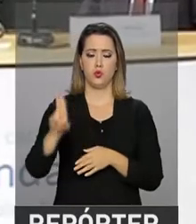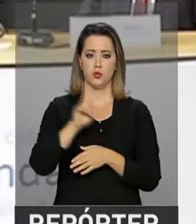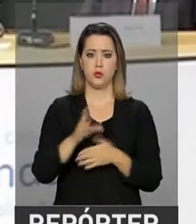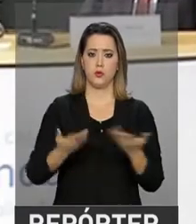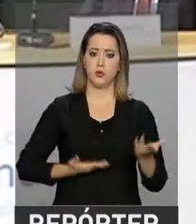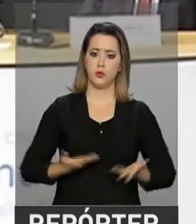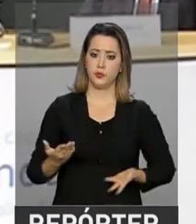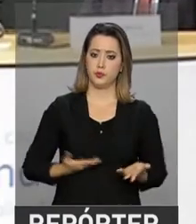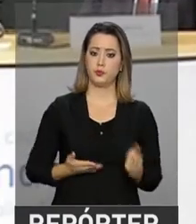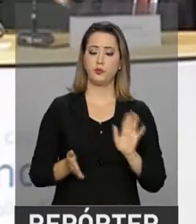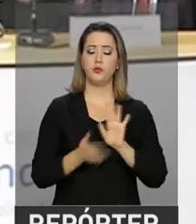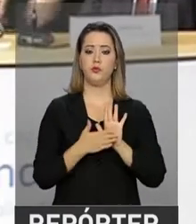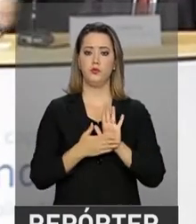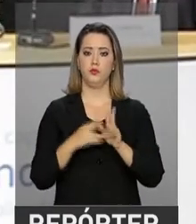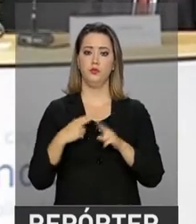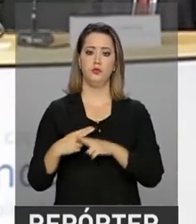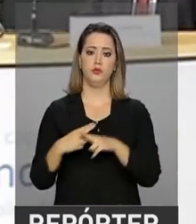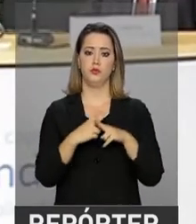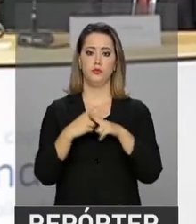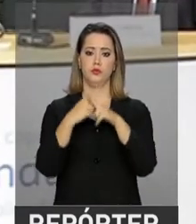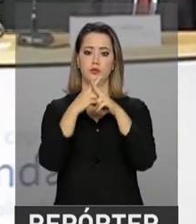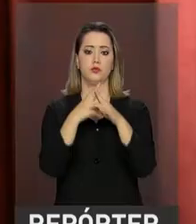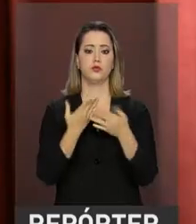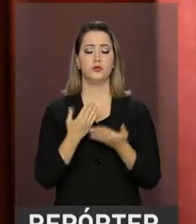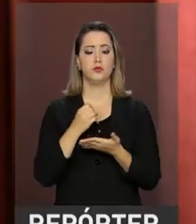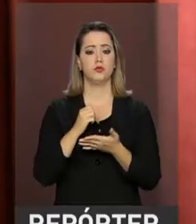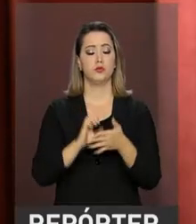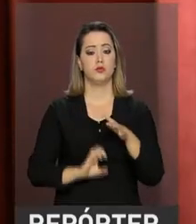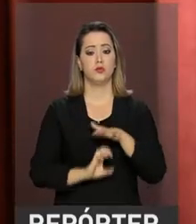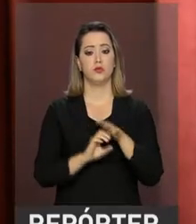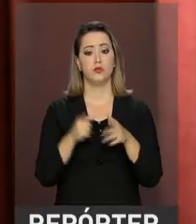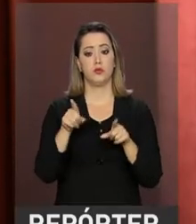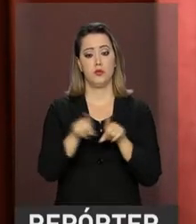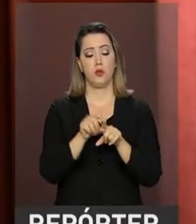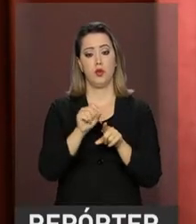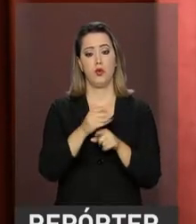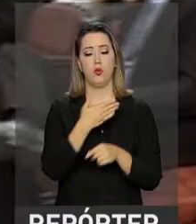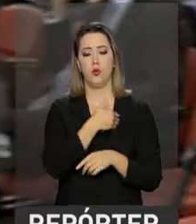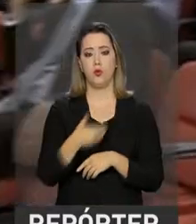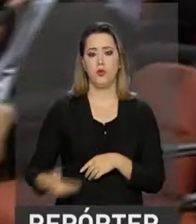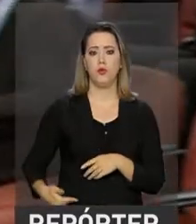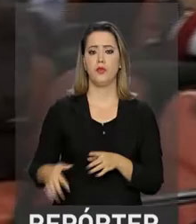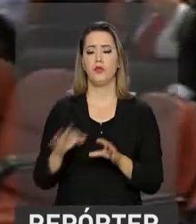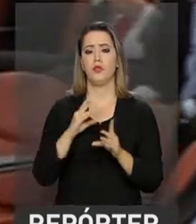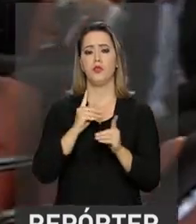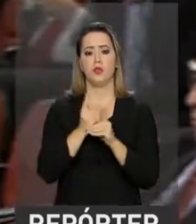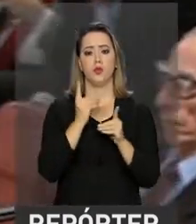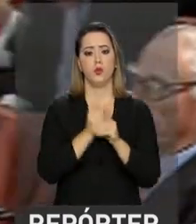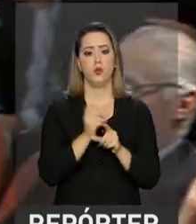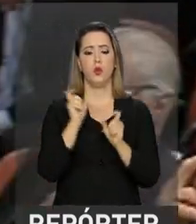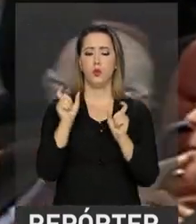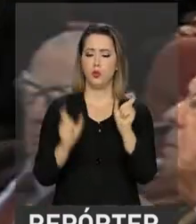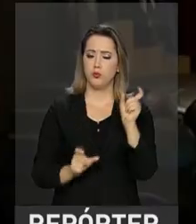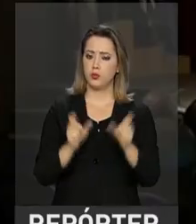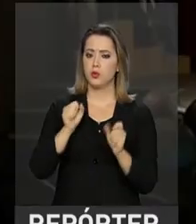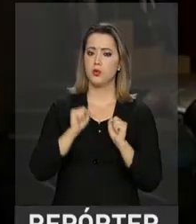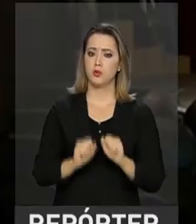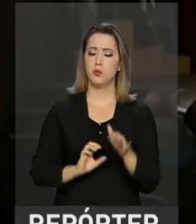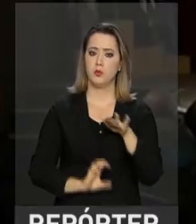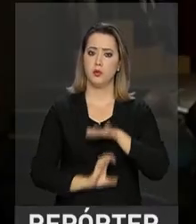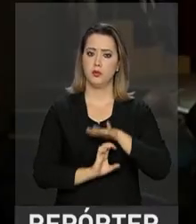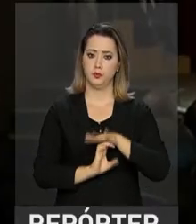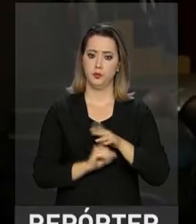para apresentar o satélite geoestacionário ao mercado, o governo tem feito encontros com possíveis investidores.